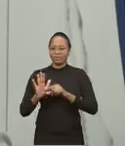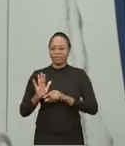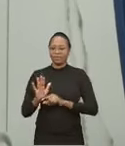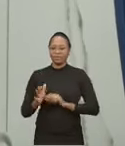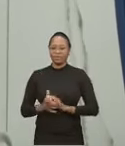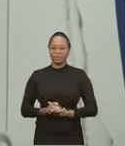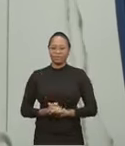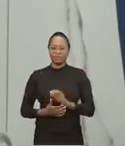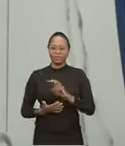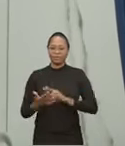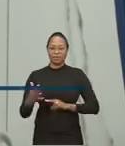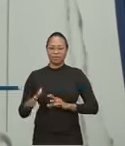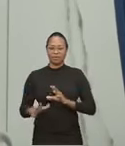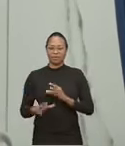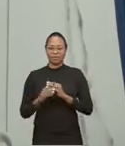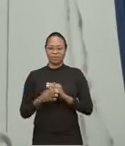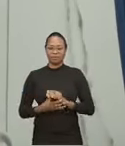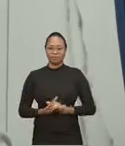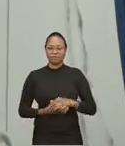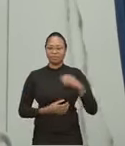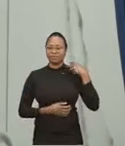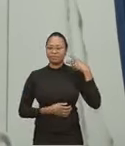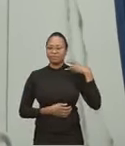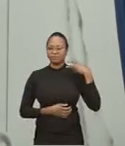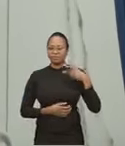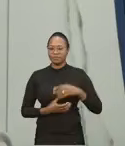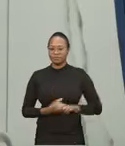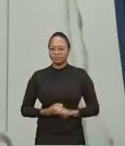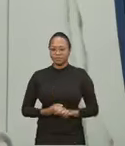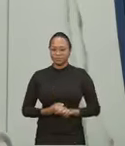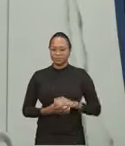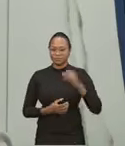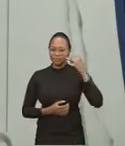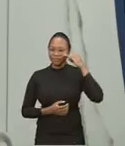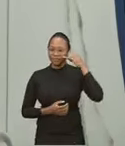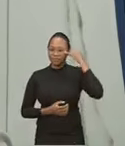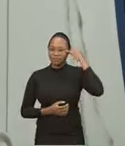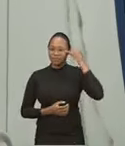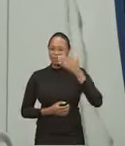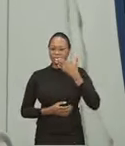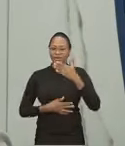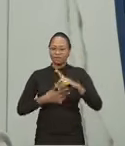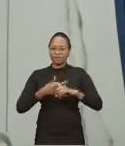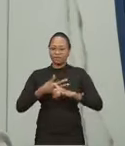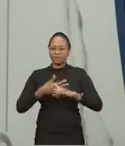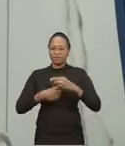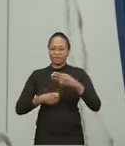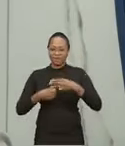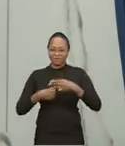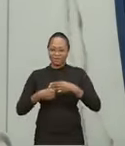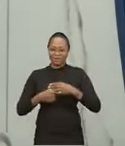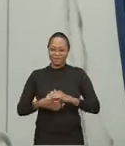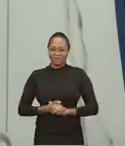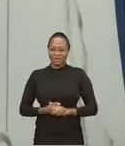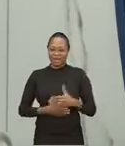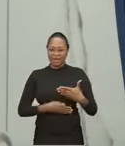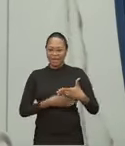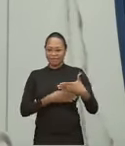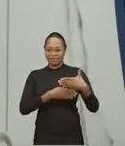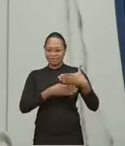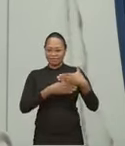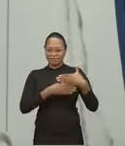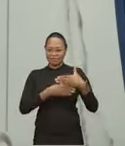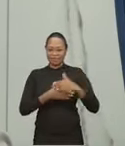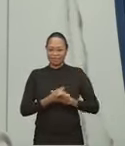número 900/2023, da autoria do vereador James, União Brasil, indica o chefe do Poder Executivo Municipal a construção de